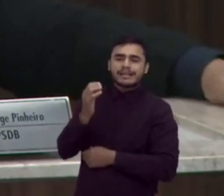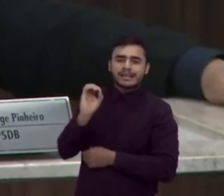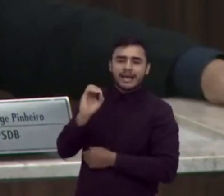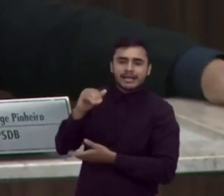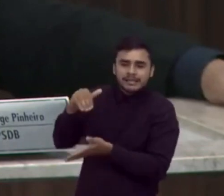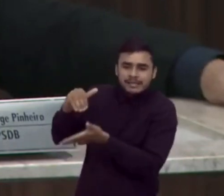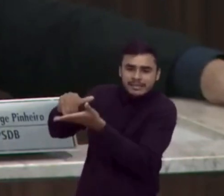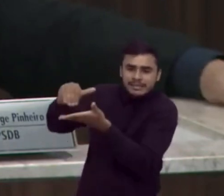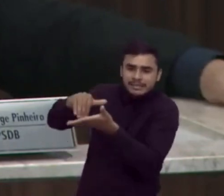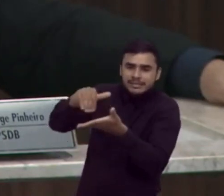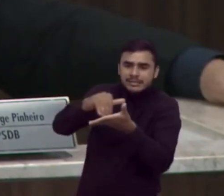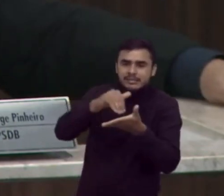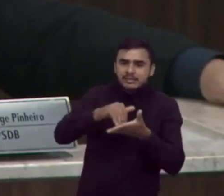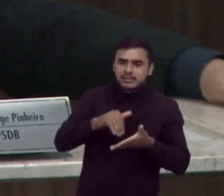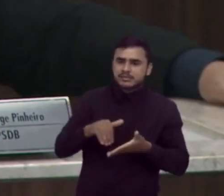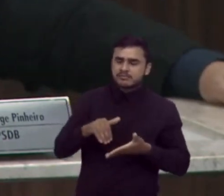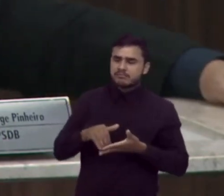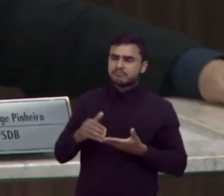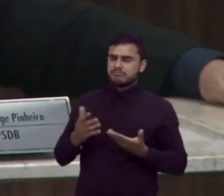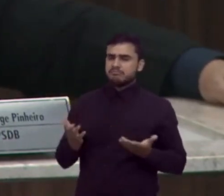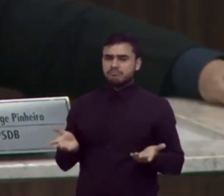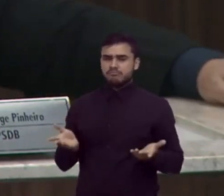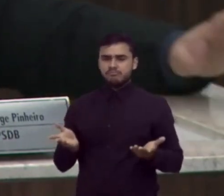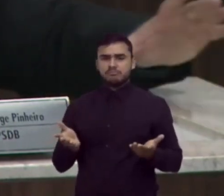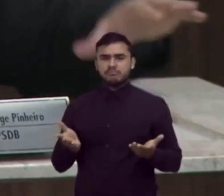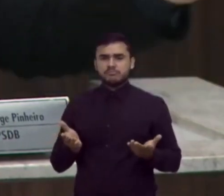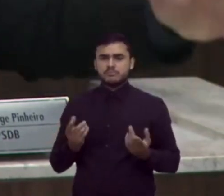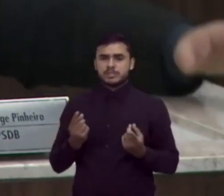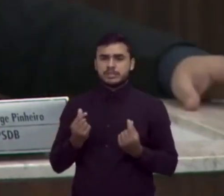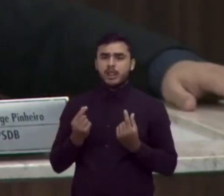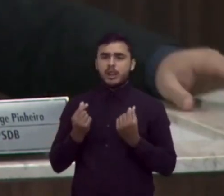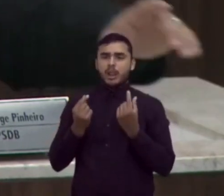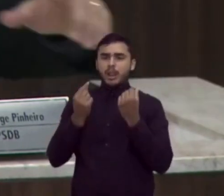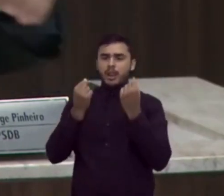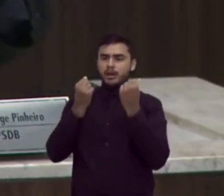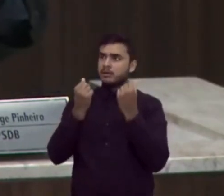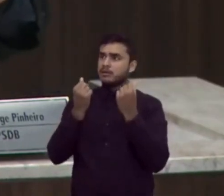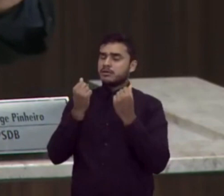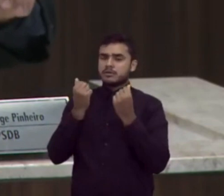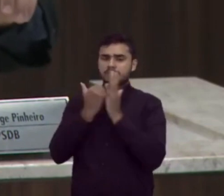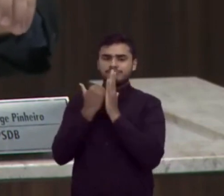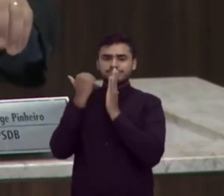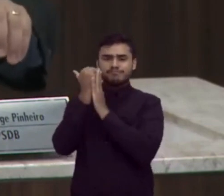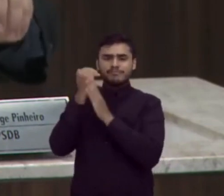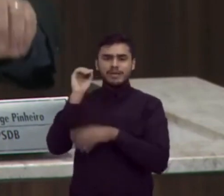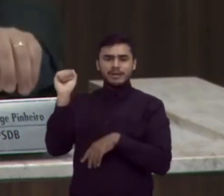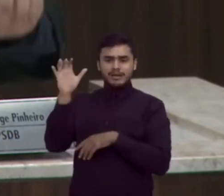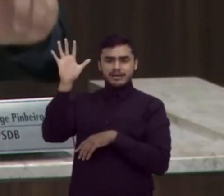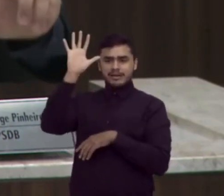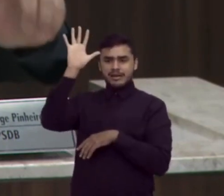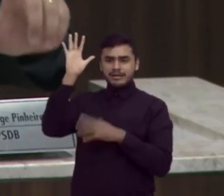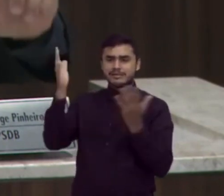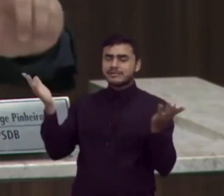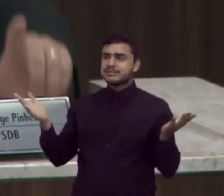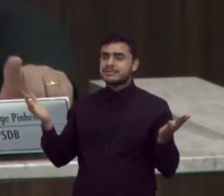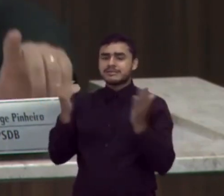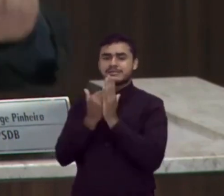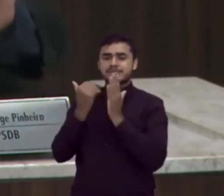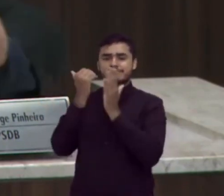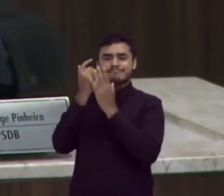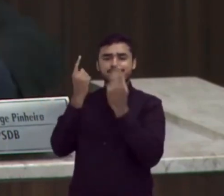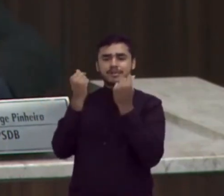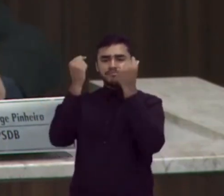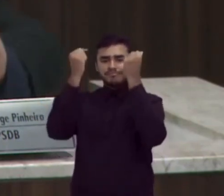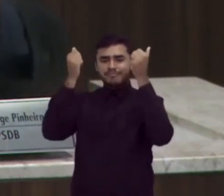Pedro Matos? Em vez de cortar gastos, está aumentando os gastos. Aí eles vêm também com uma historiazinha de que vão